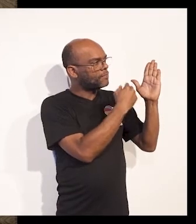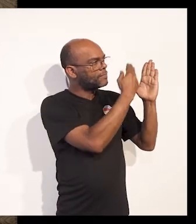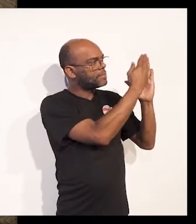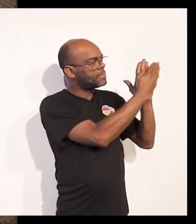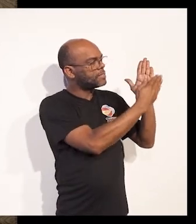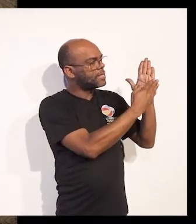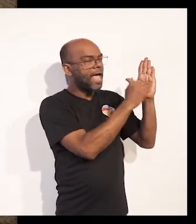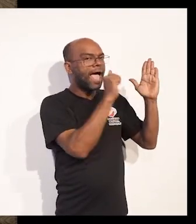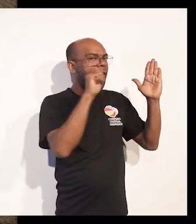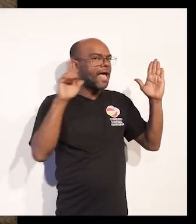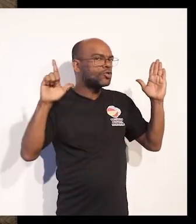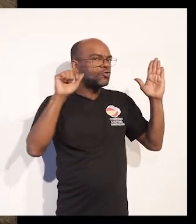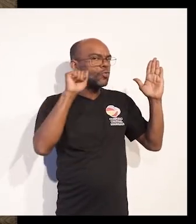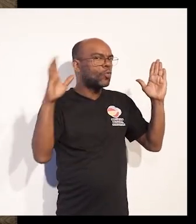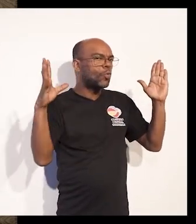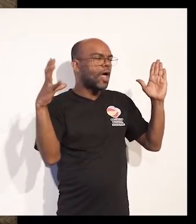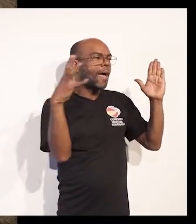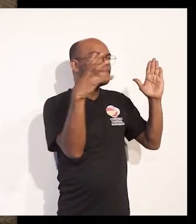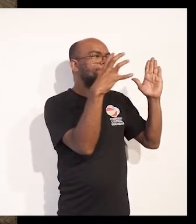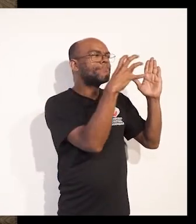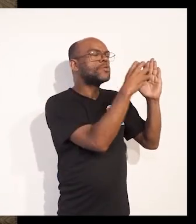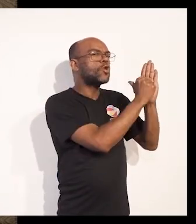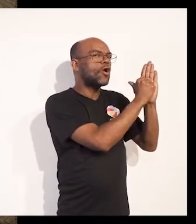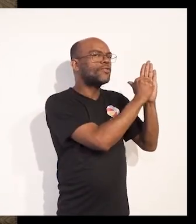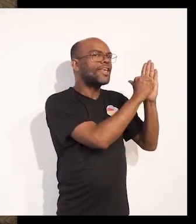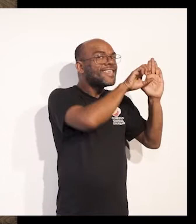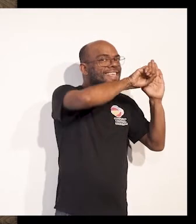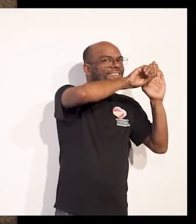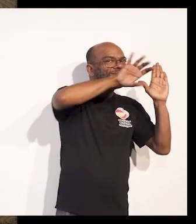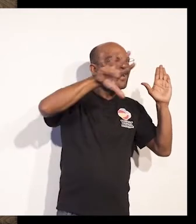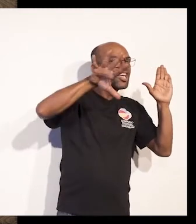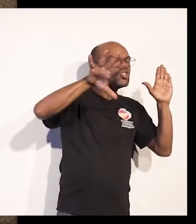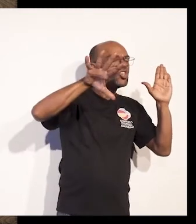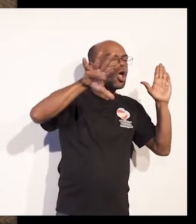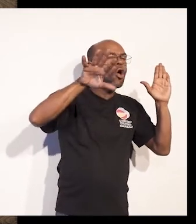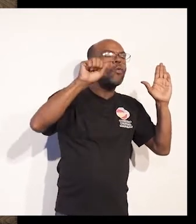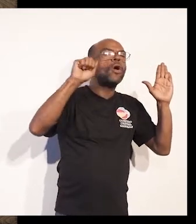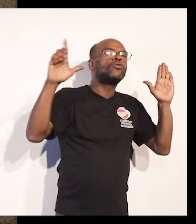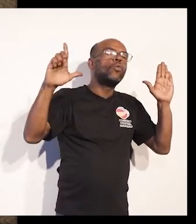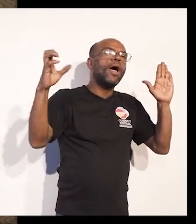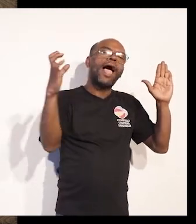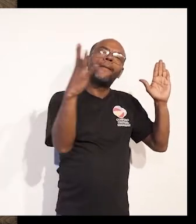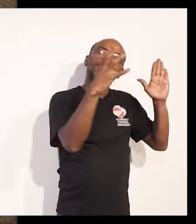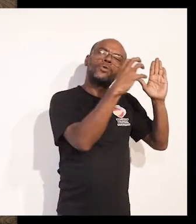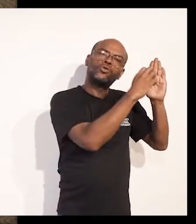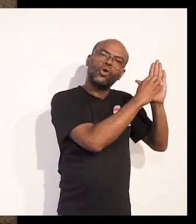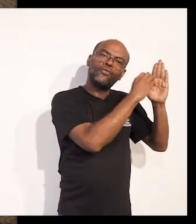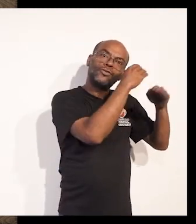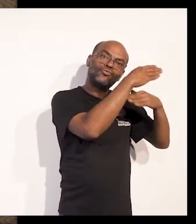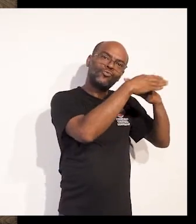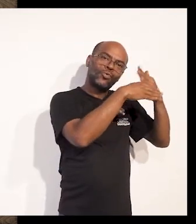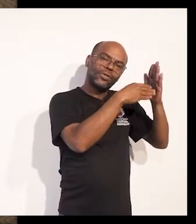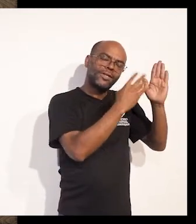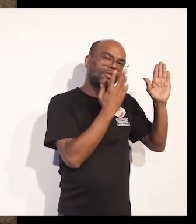todas as cores, luz e reflete o azul. A verde absorve todas as cores de luz